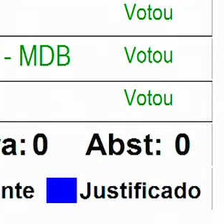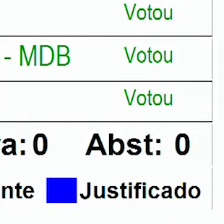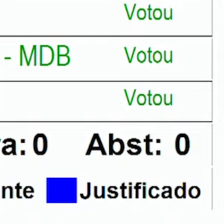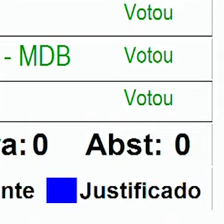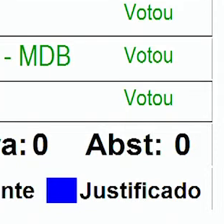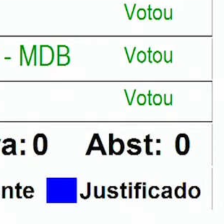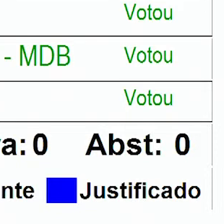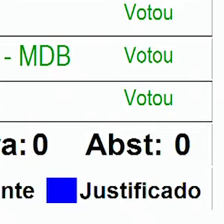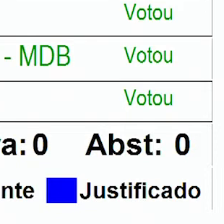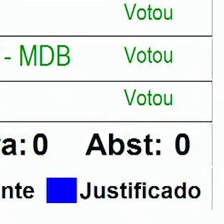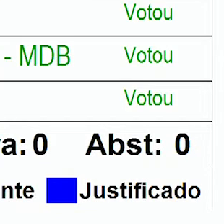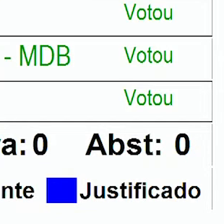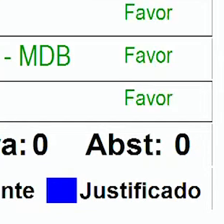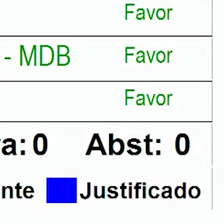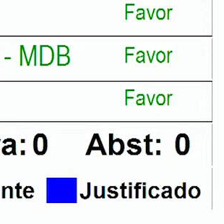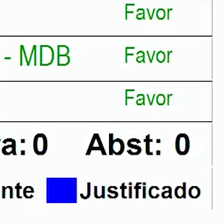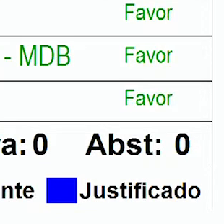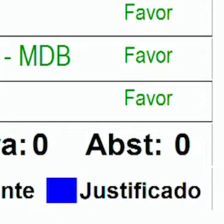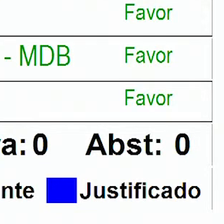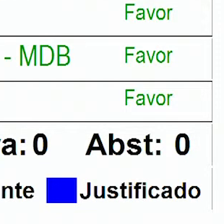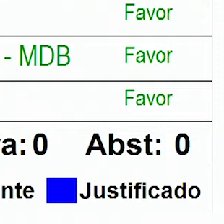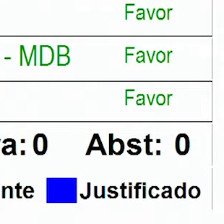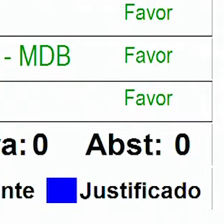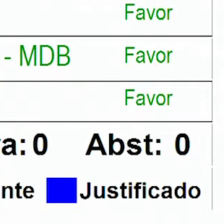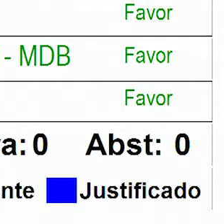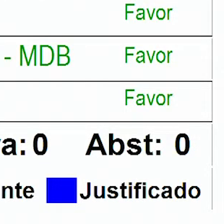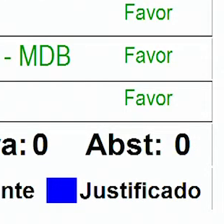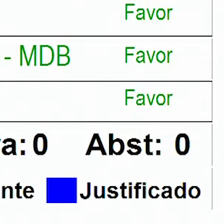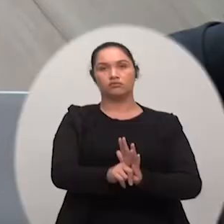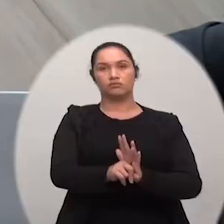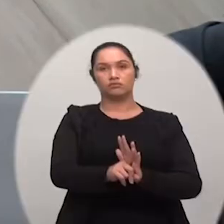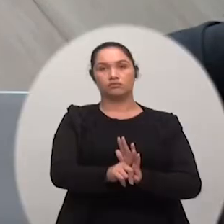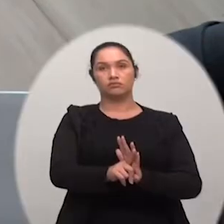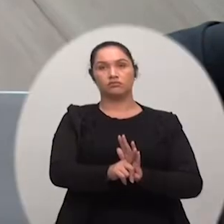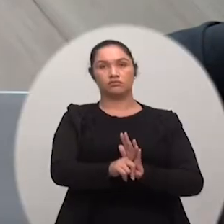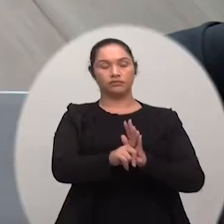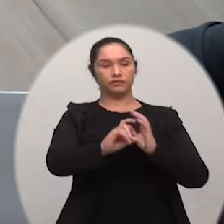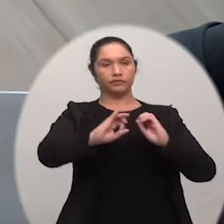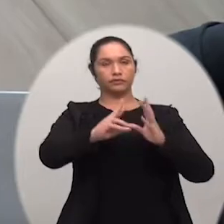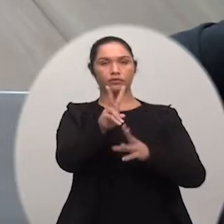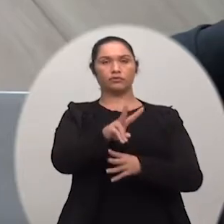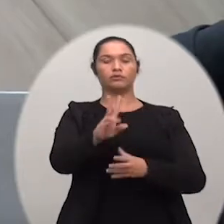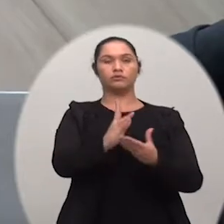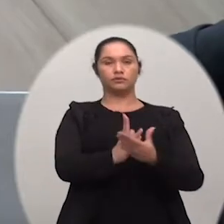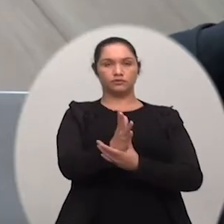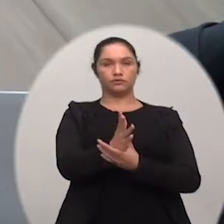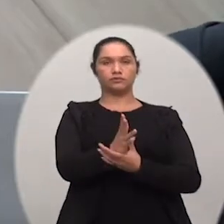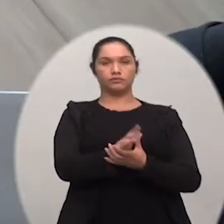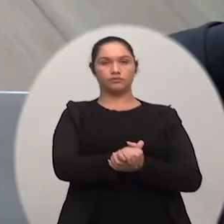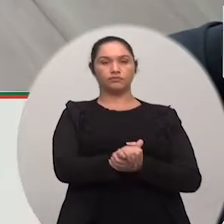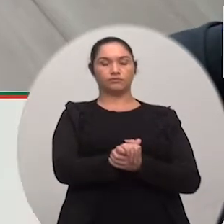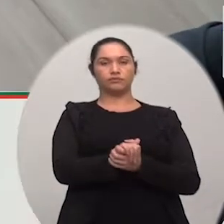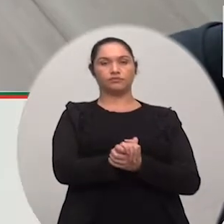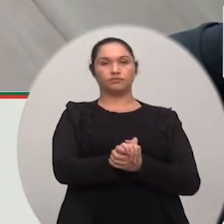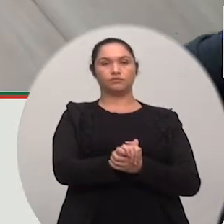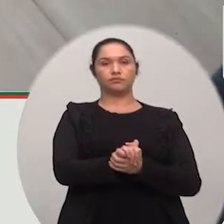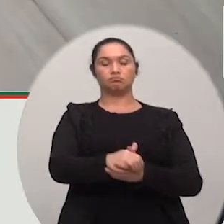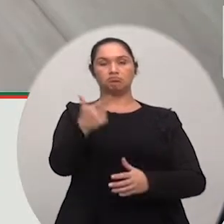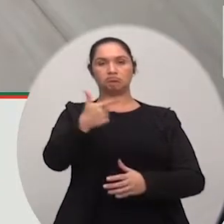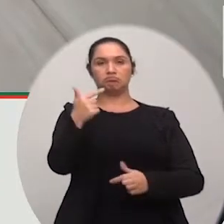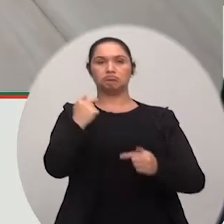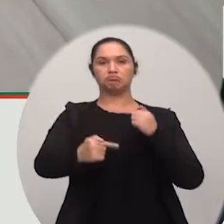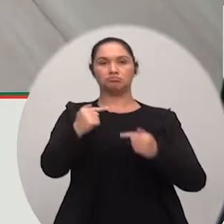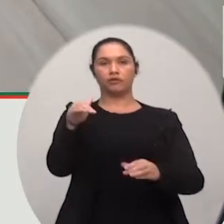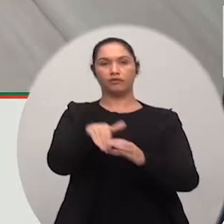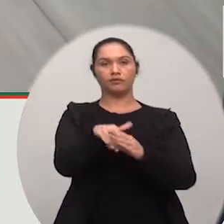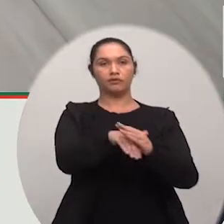Votação encerrada. Projeto foi aprovado por unanimidade. Em segunda discussão